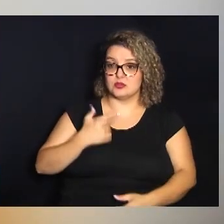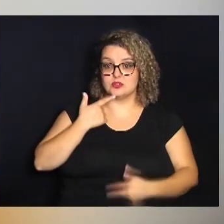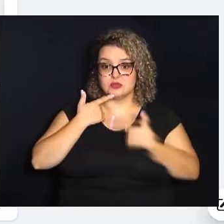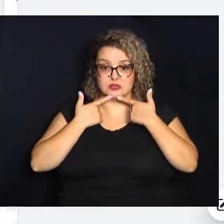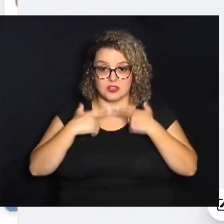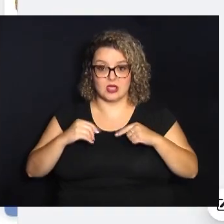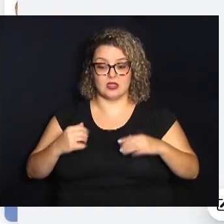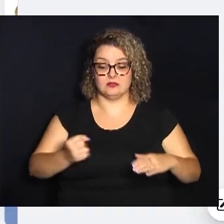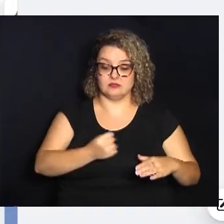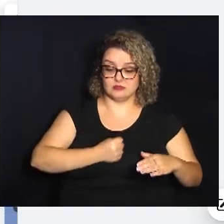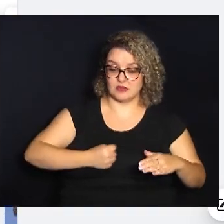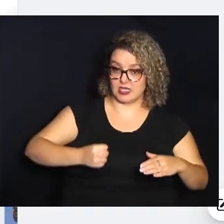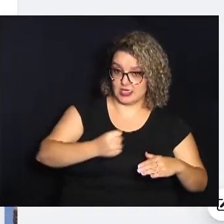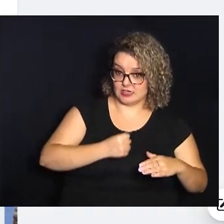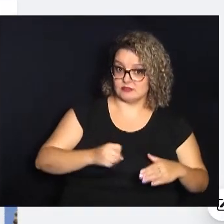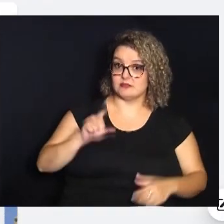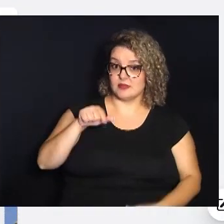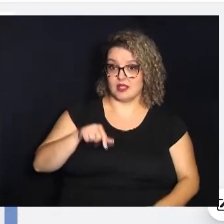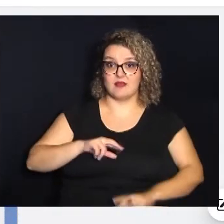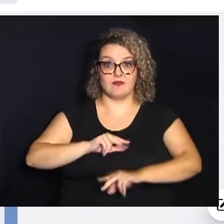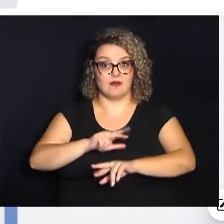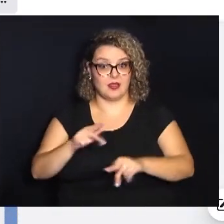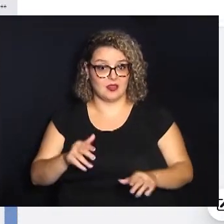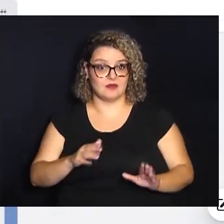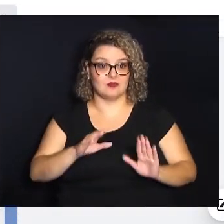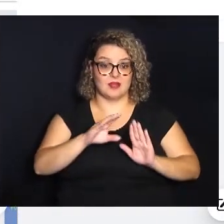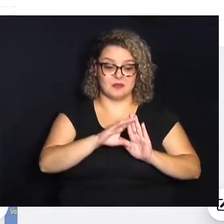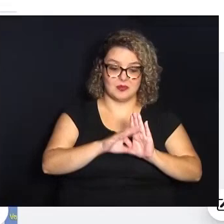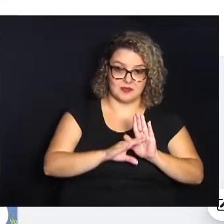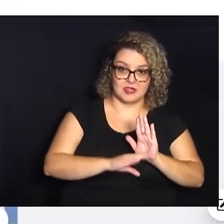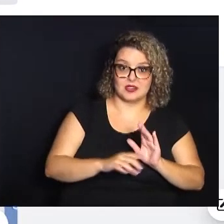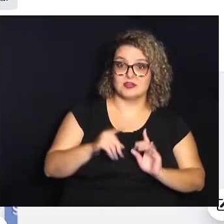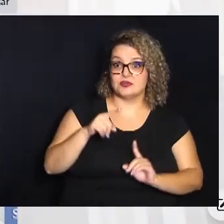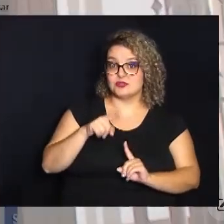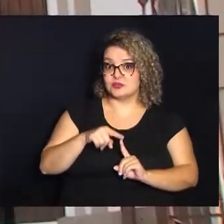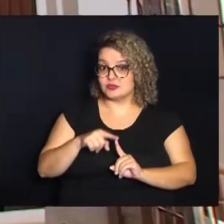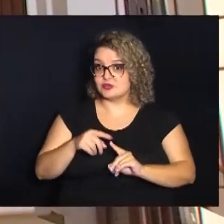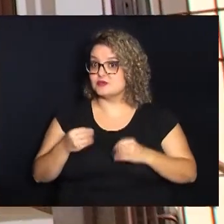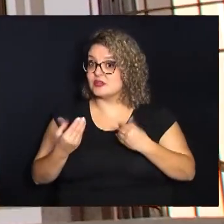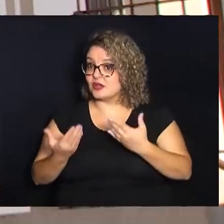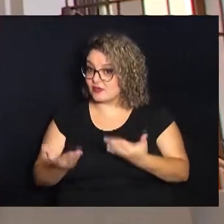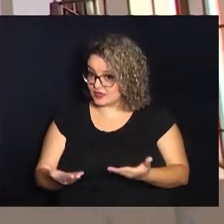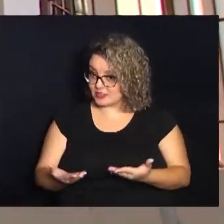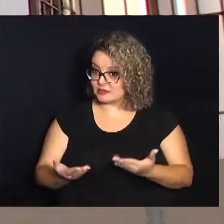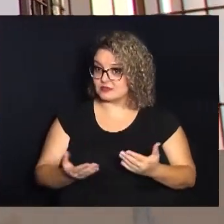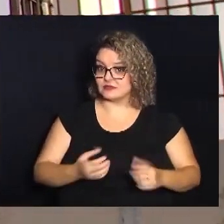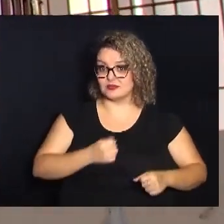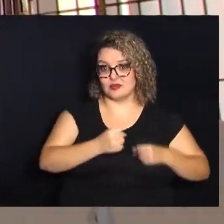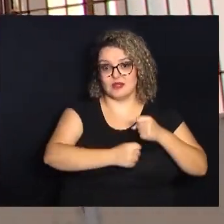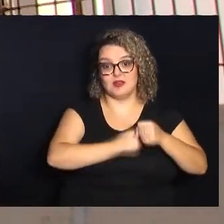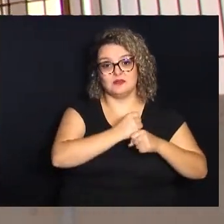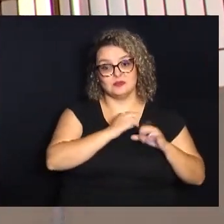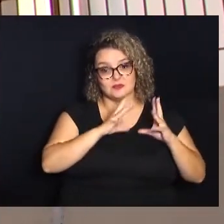são diversas as programações típicas oferecidas ao longo do ano.